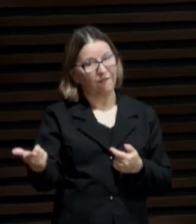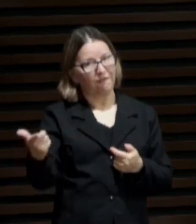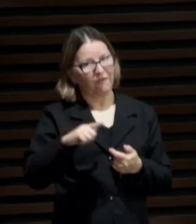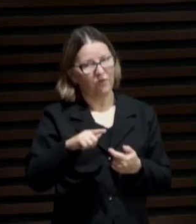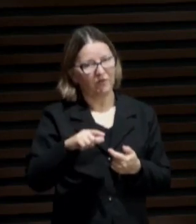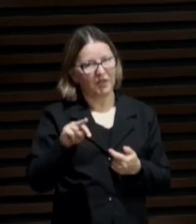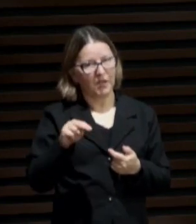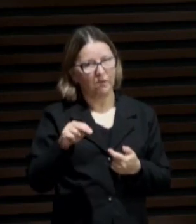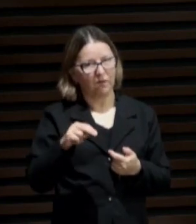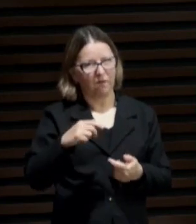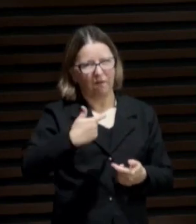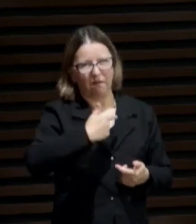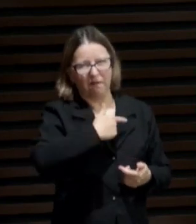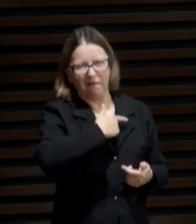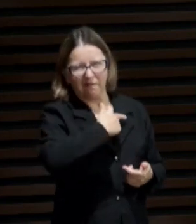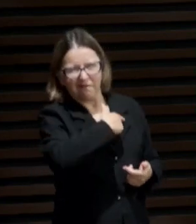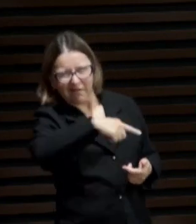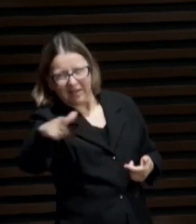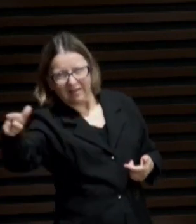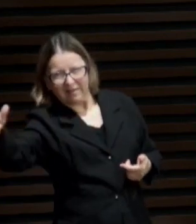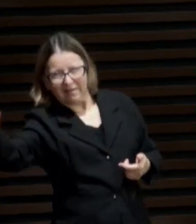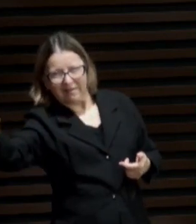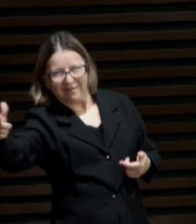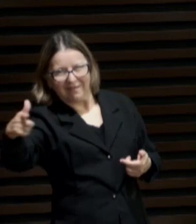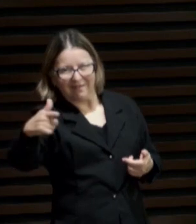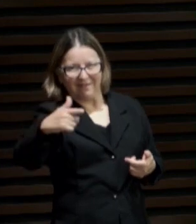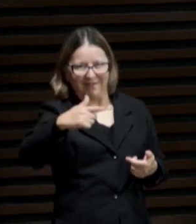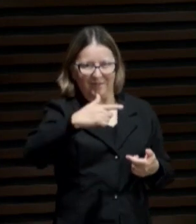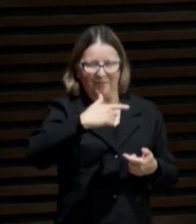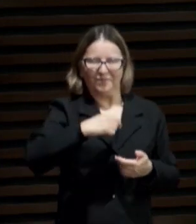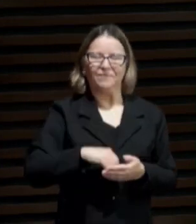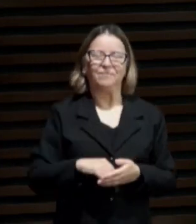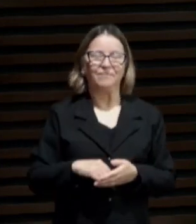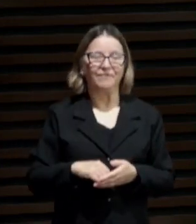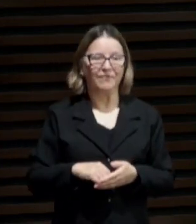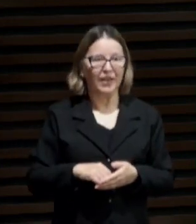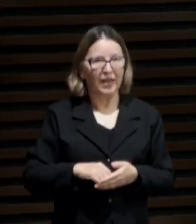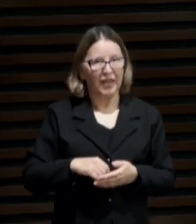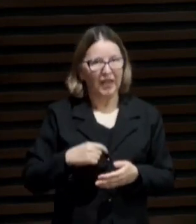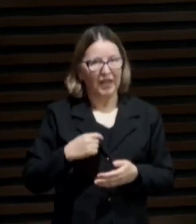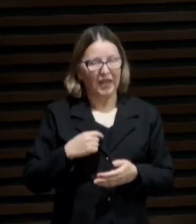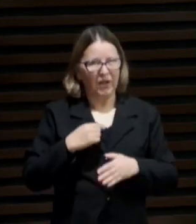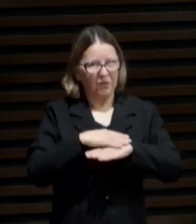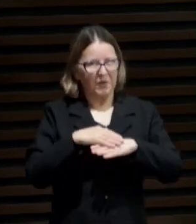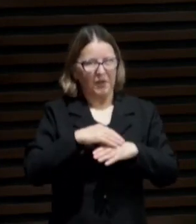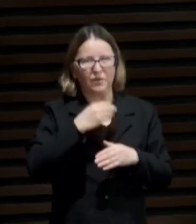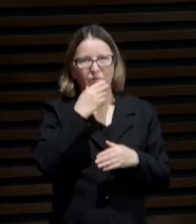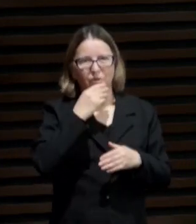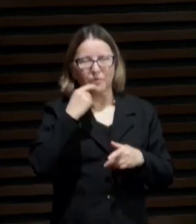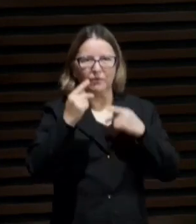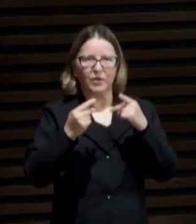para nós. Esse dia eu vi um irmão dizendo que ele estava na estrada, e uma pessoa fez